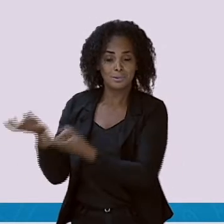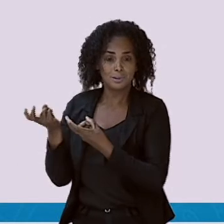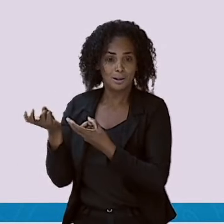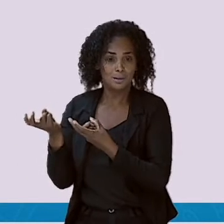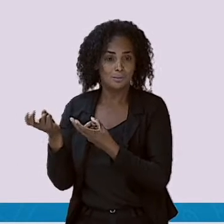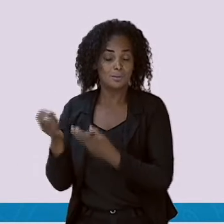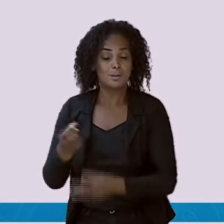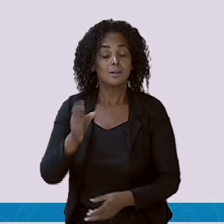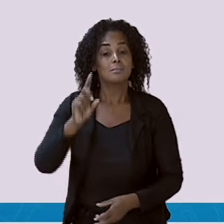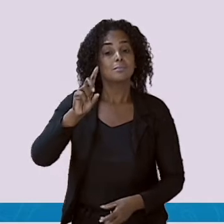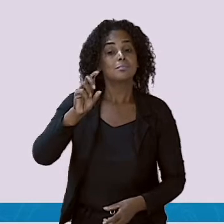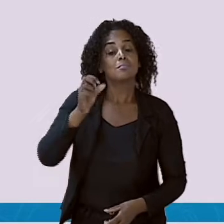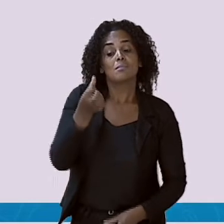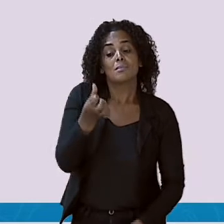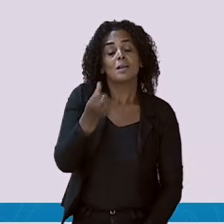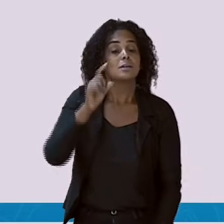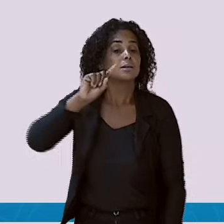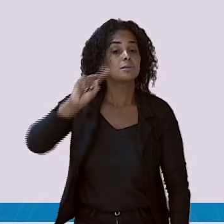número